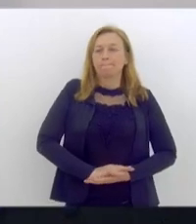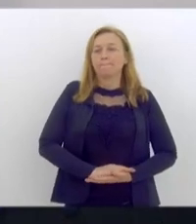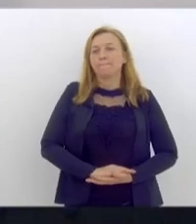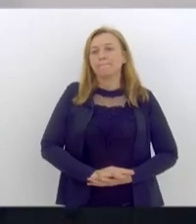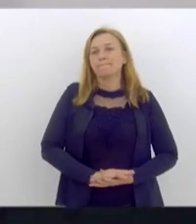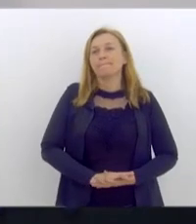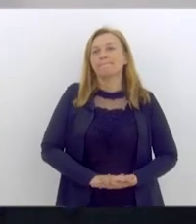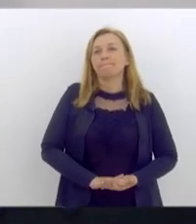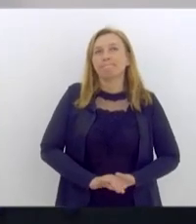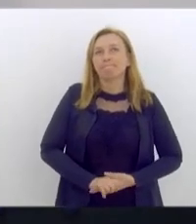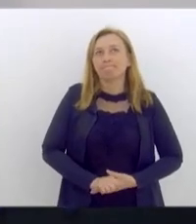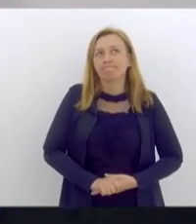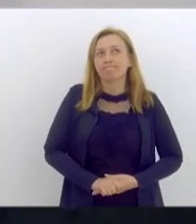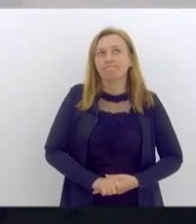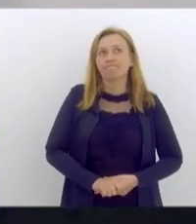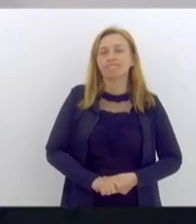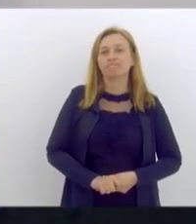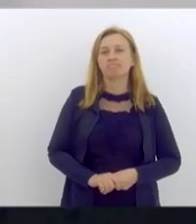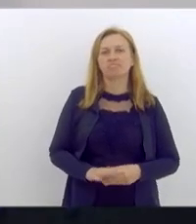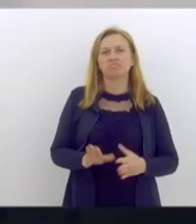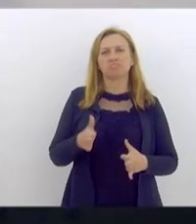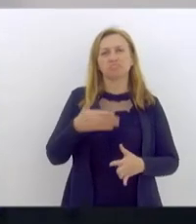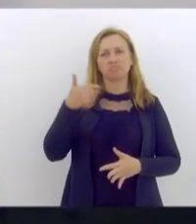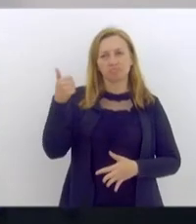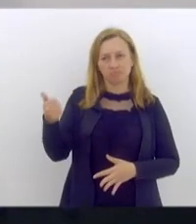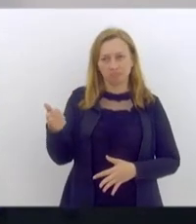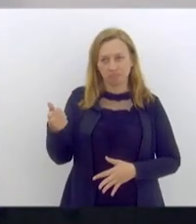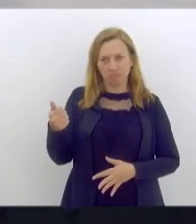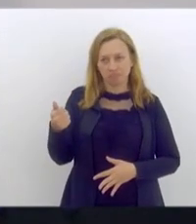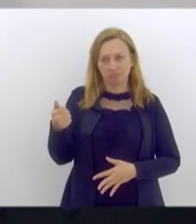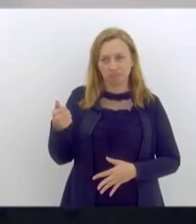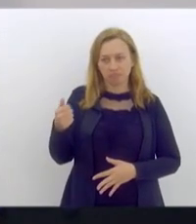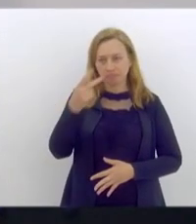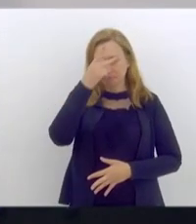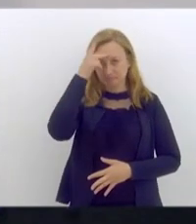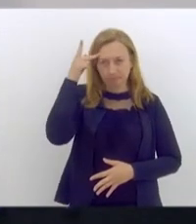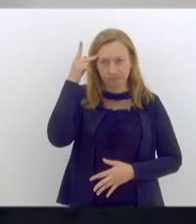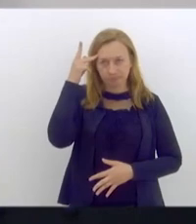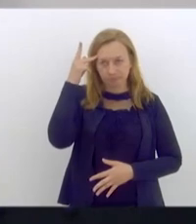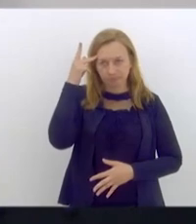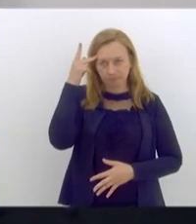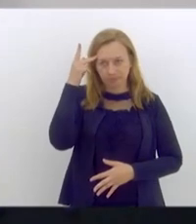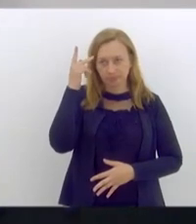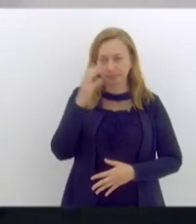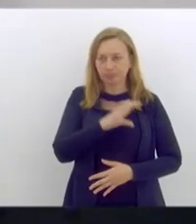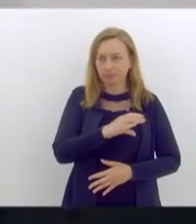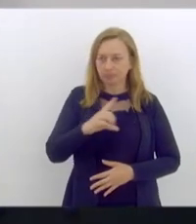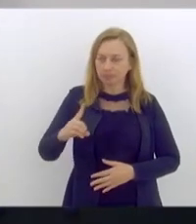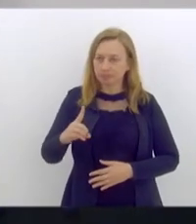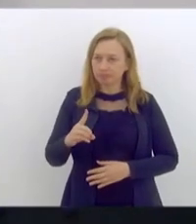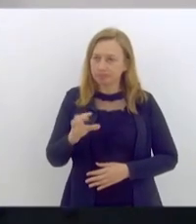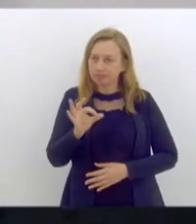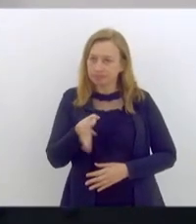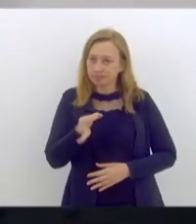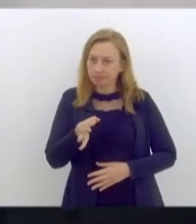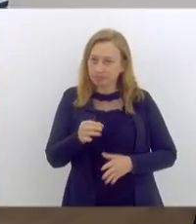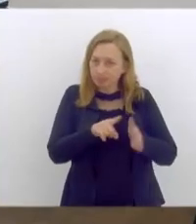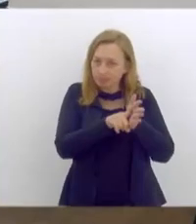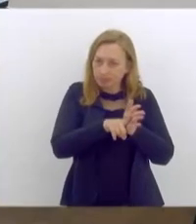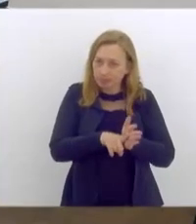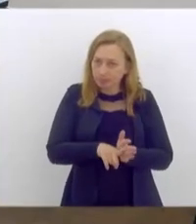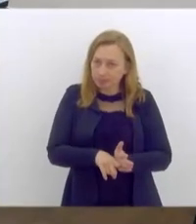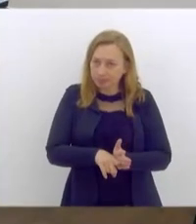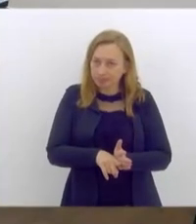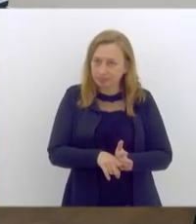nós não seríamos os melhores especialistas que nós não seríamos da Coordenadoria específica que Analisa contas de